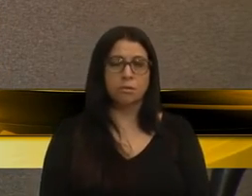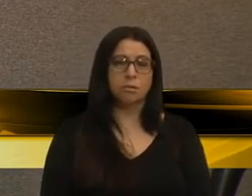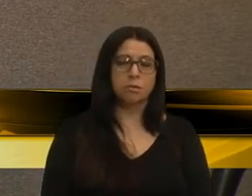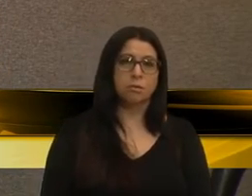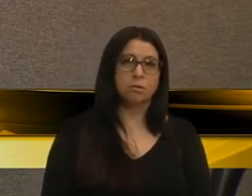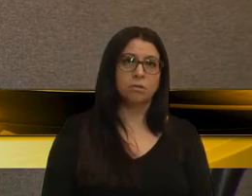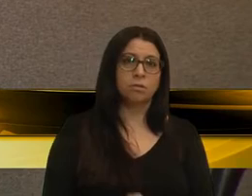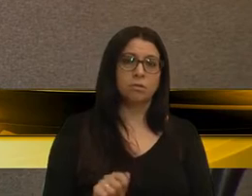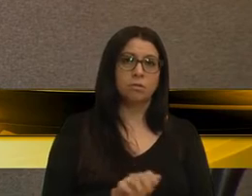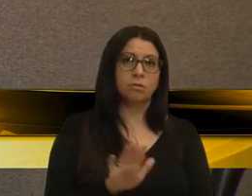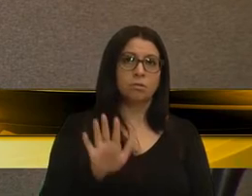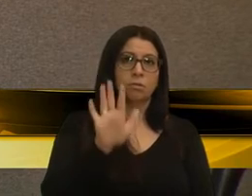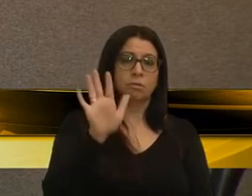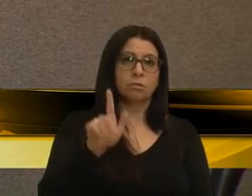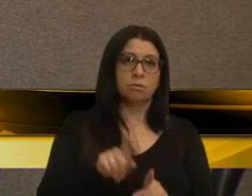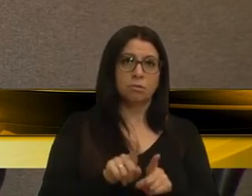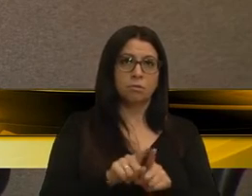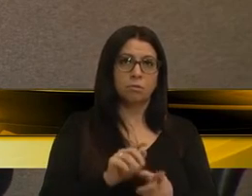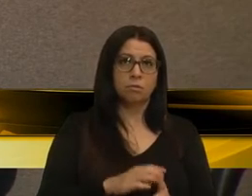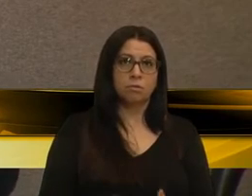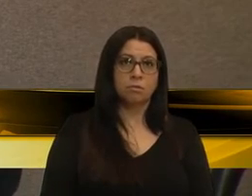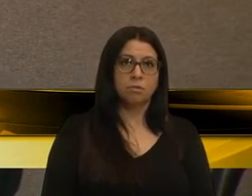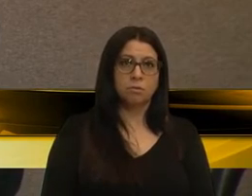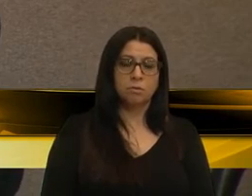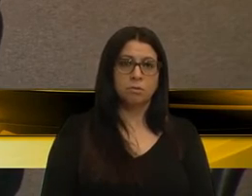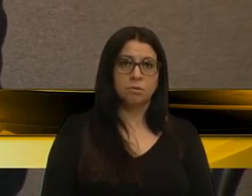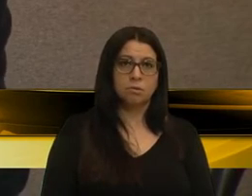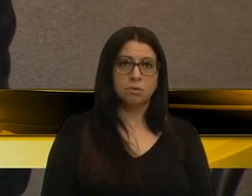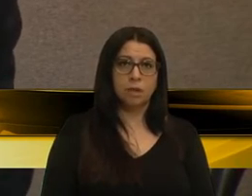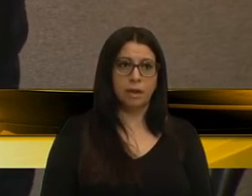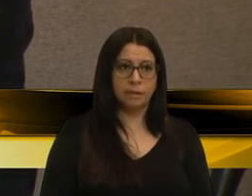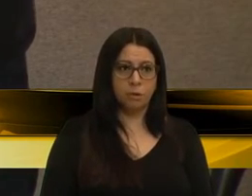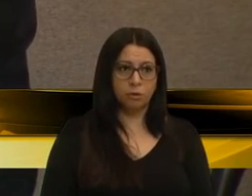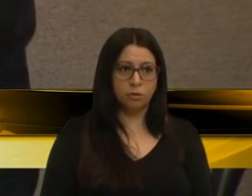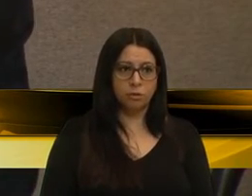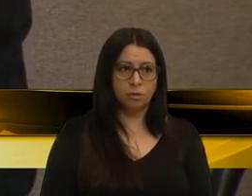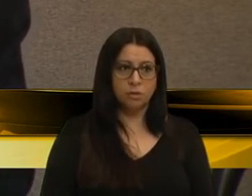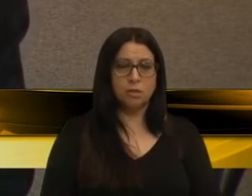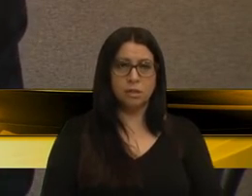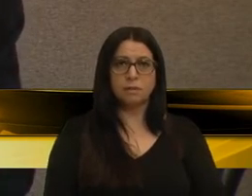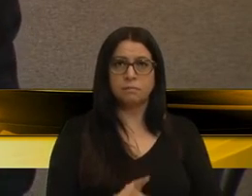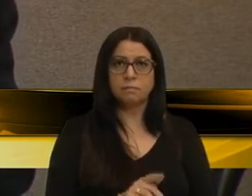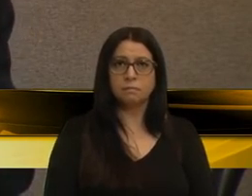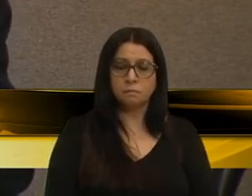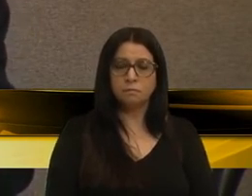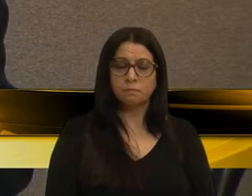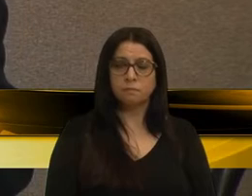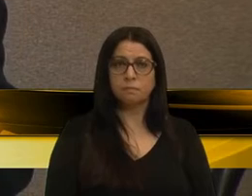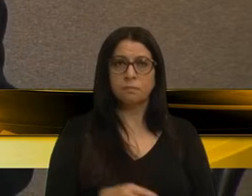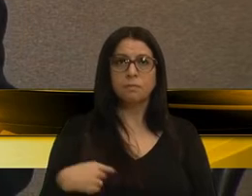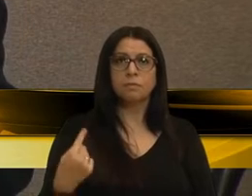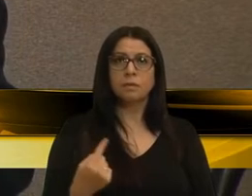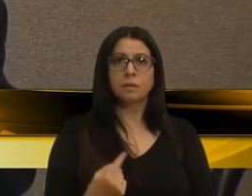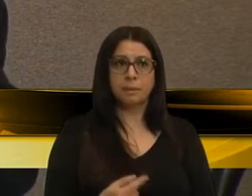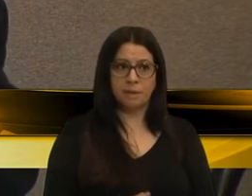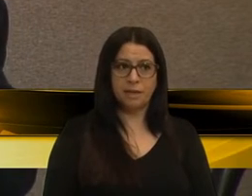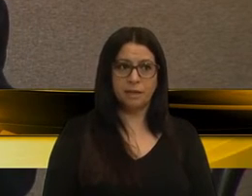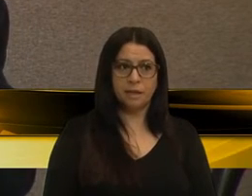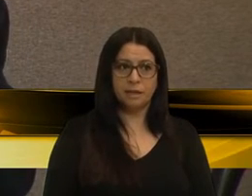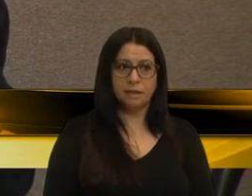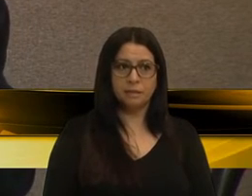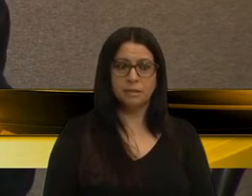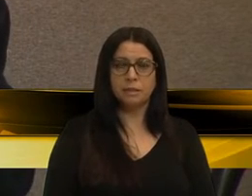de valorizar tão pouco a vida, tão pouco. Não é possível que esse quadro continue. Então,